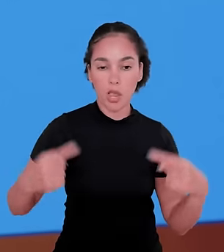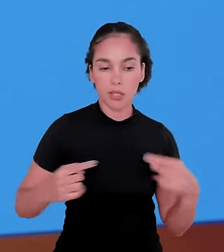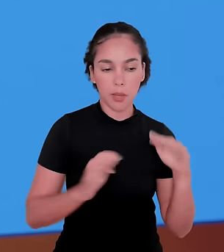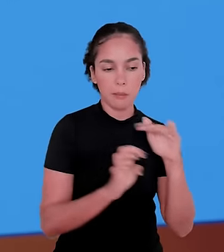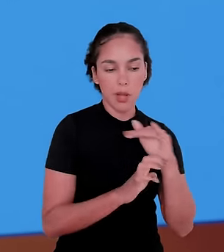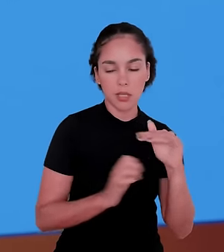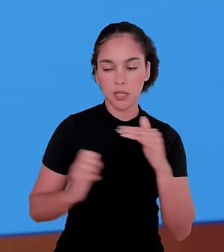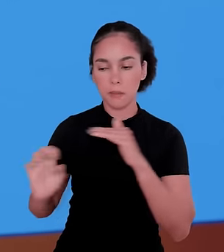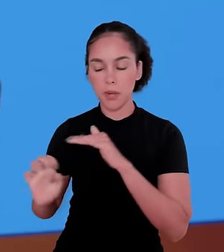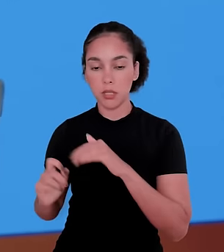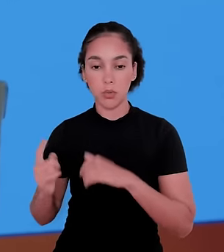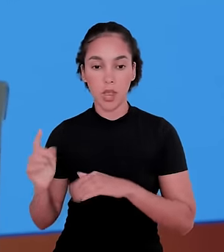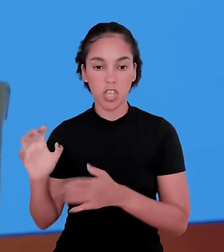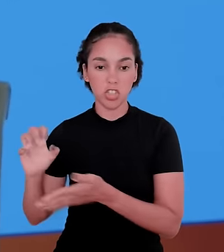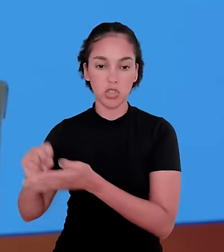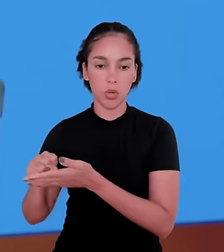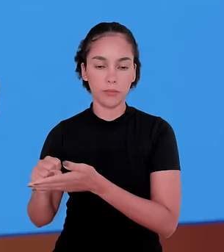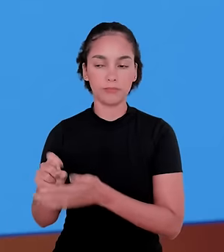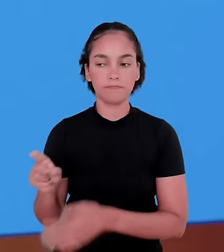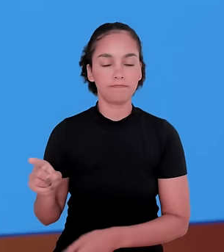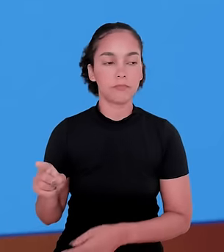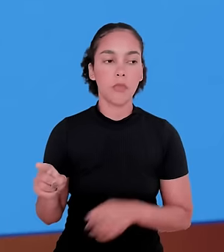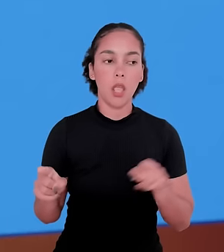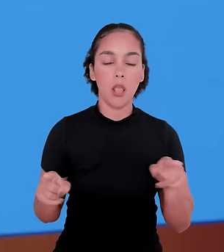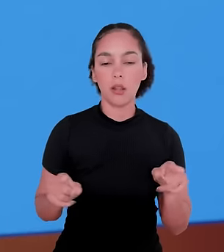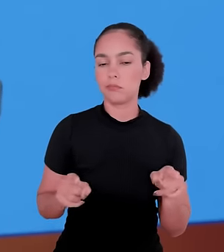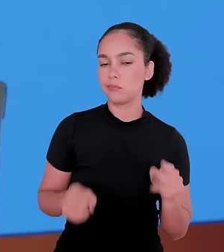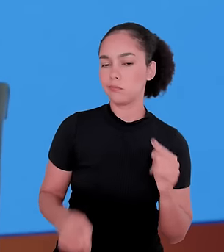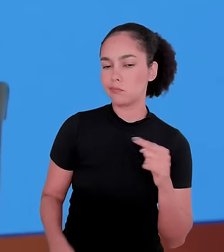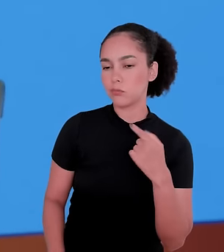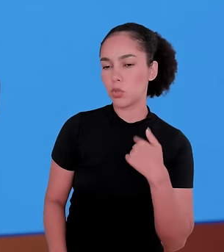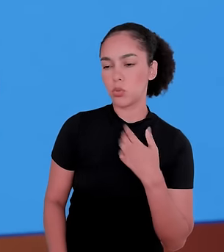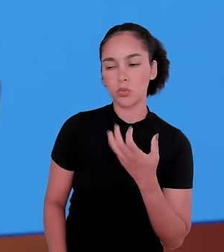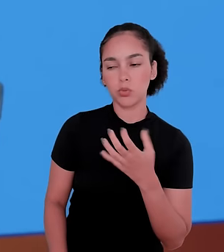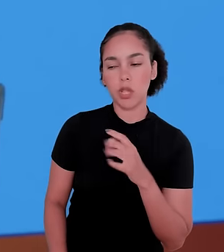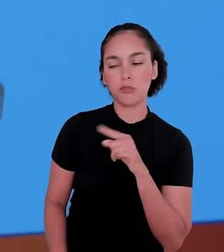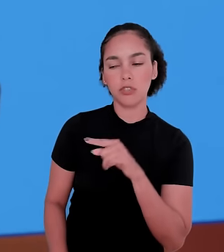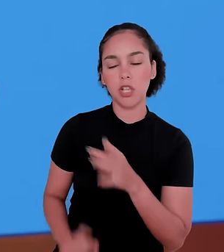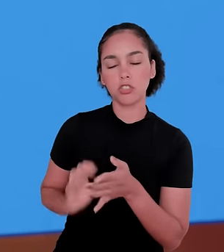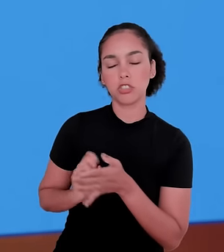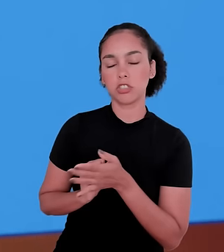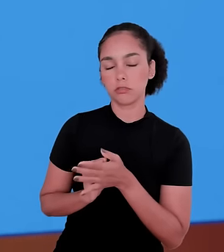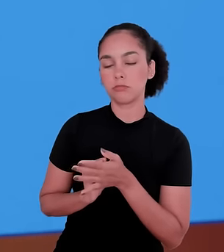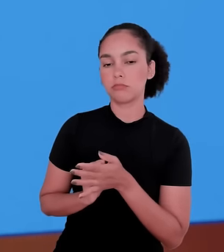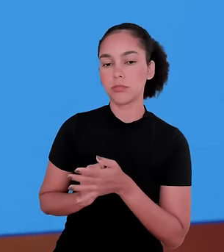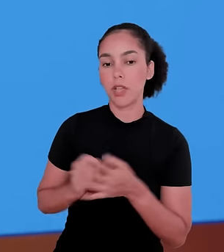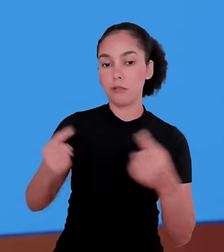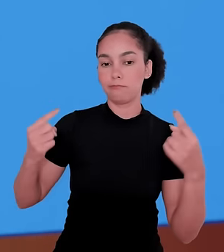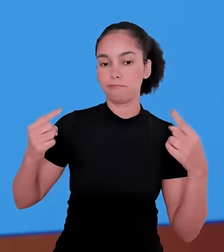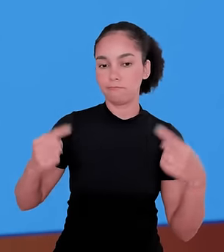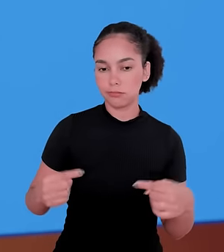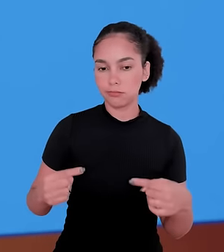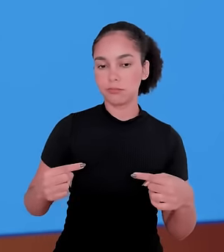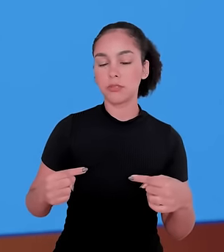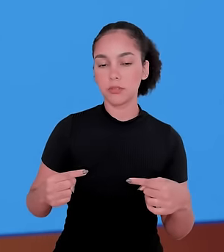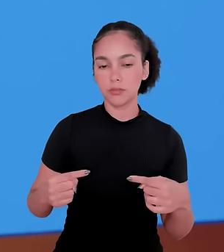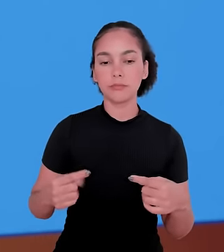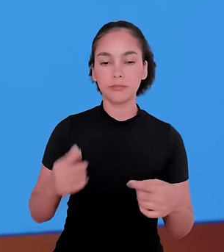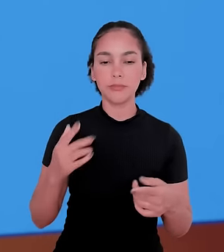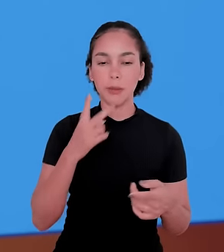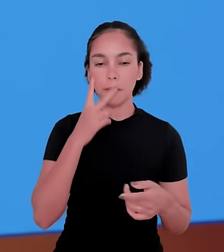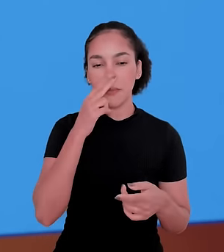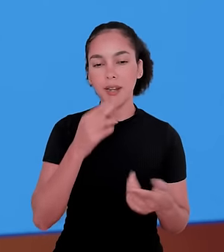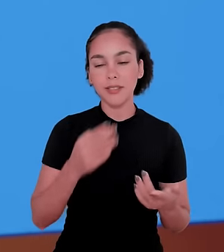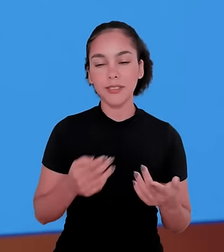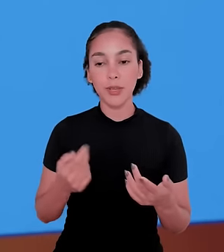registrou ela pode dizer assim ah não não quero que você registre Elen Eliane exatamente não pode registrar Isso aqui vai vai muito